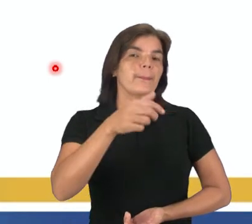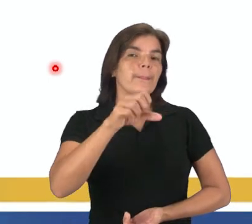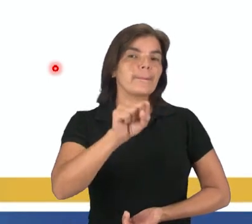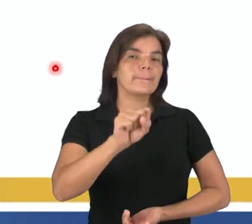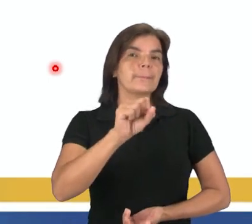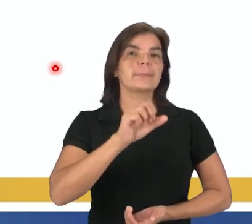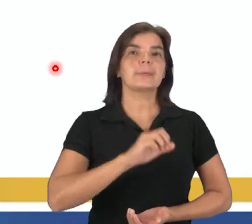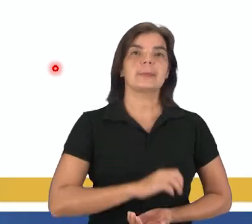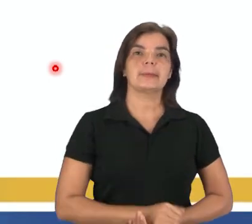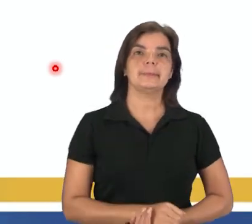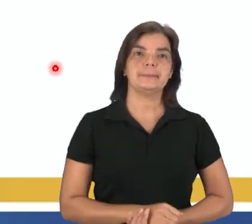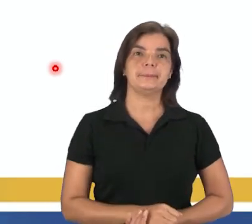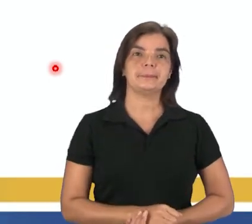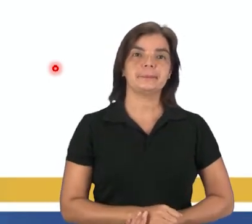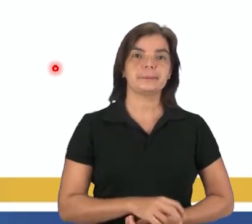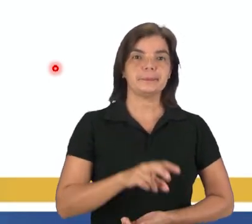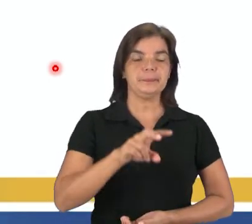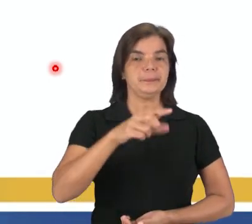E o próximo número?